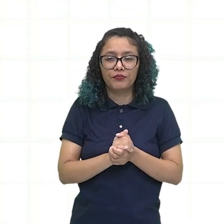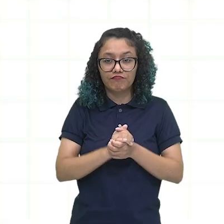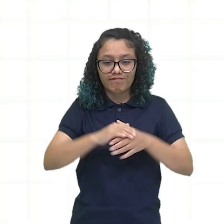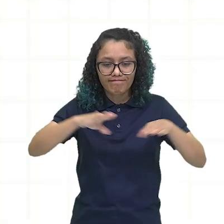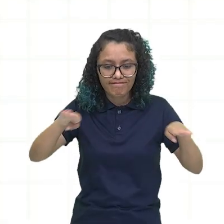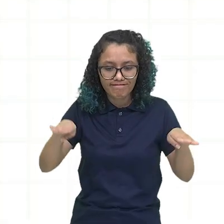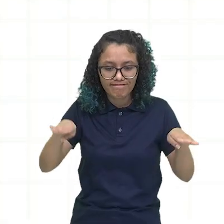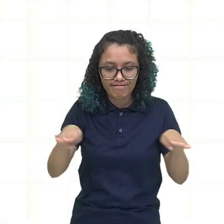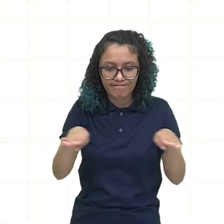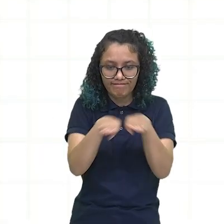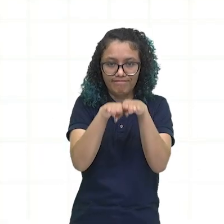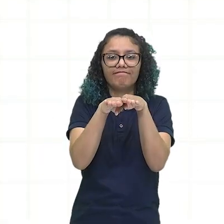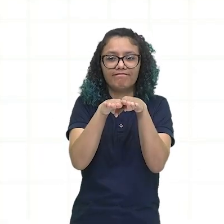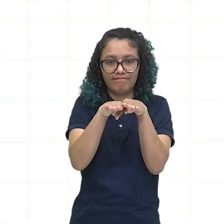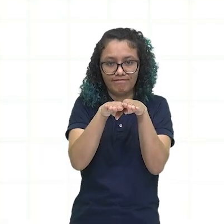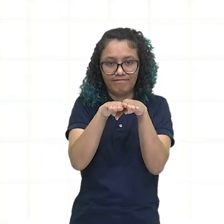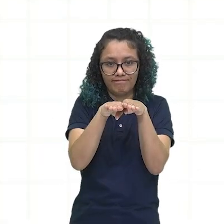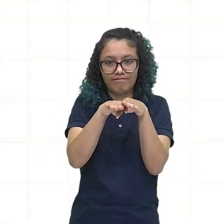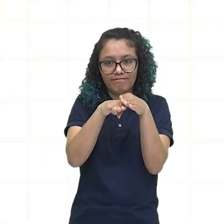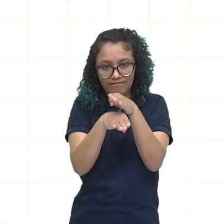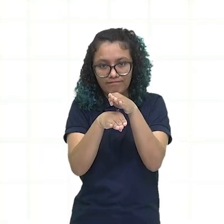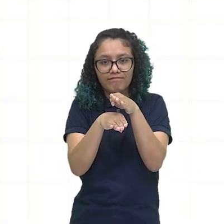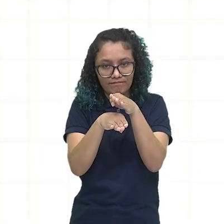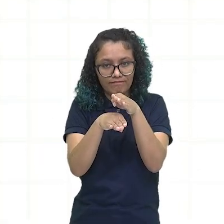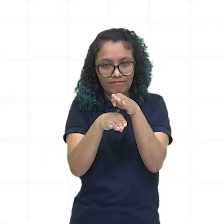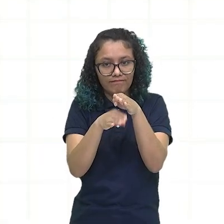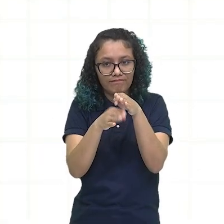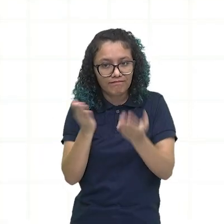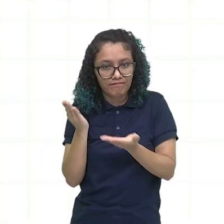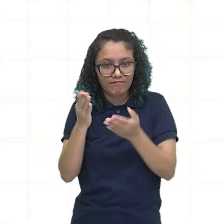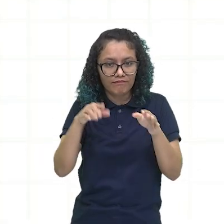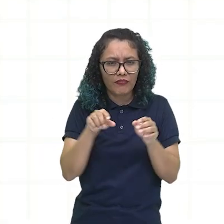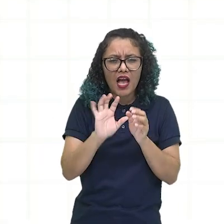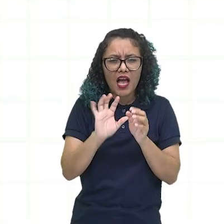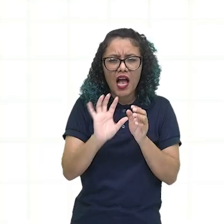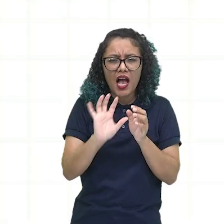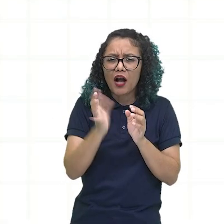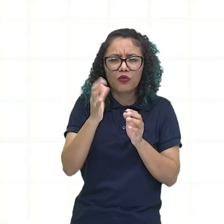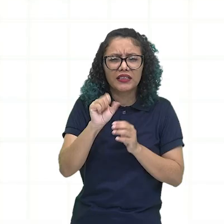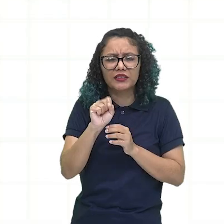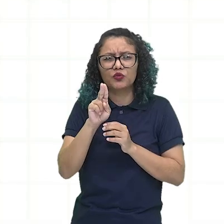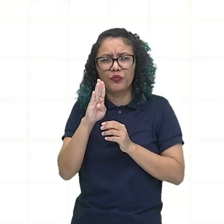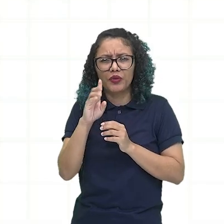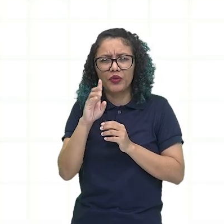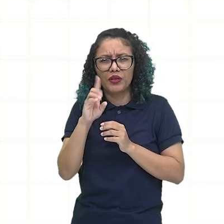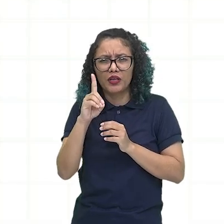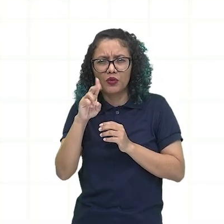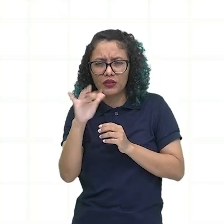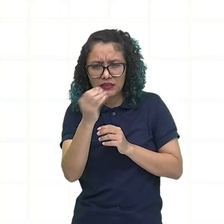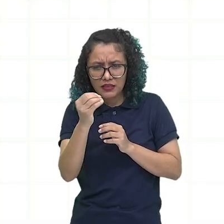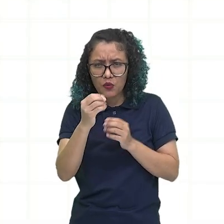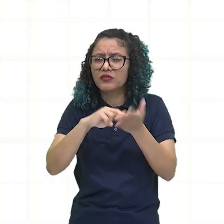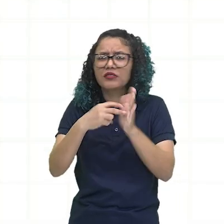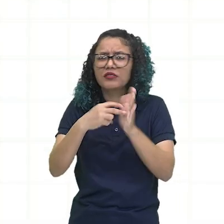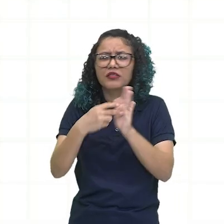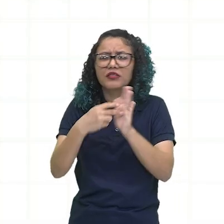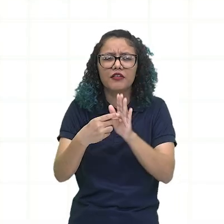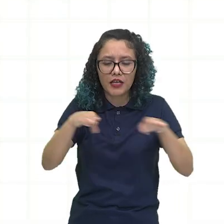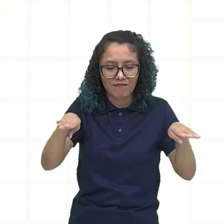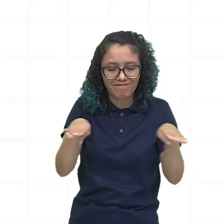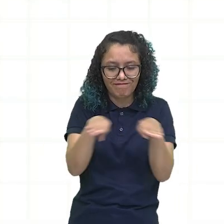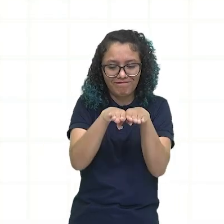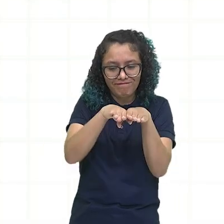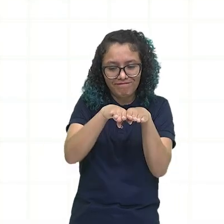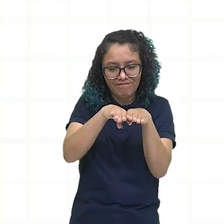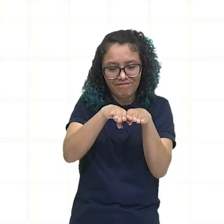colidem, resultando em subducção, olha esse termo, onde uma placa é empurrada sob a